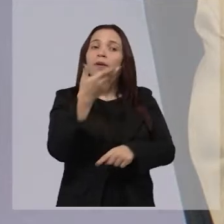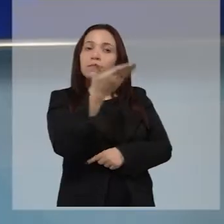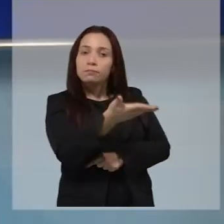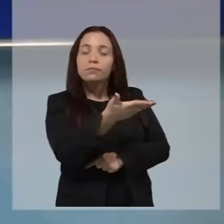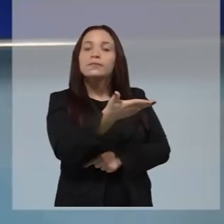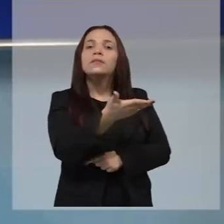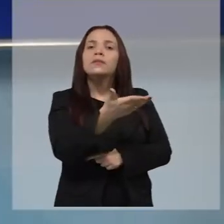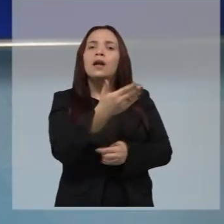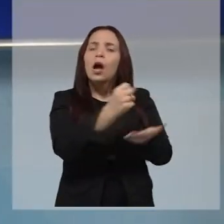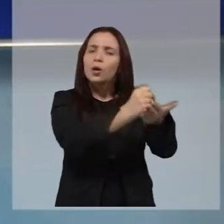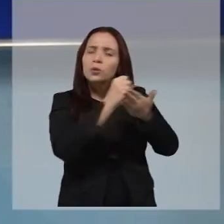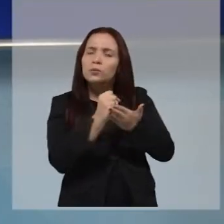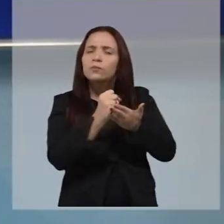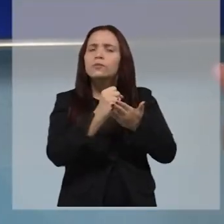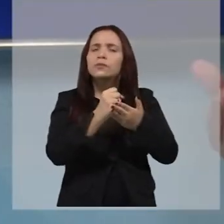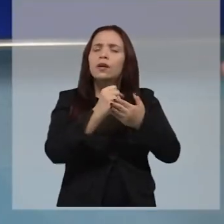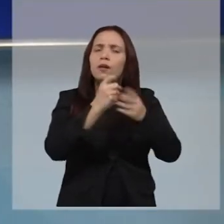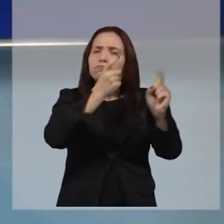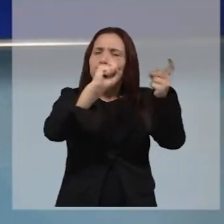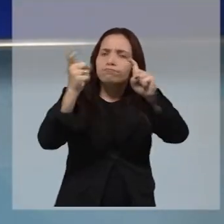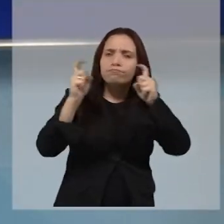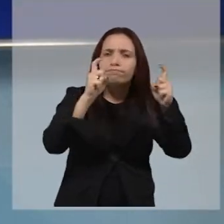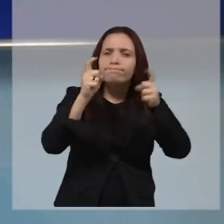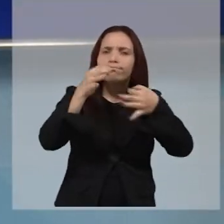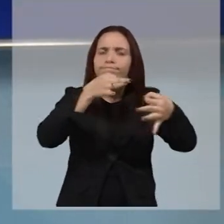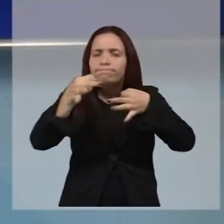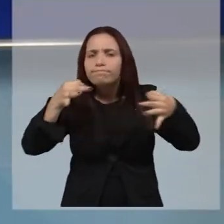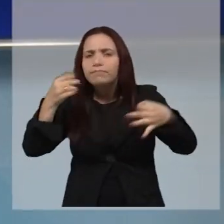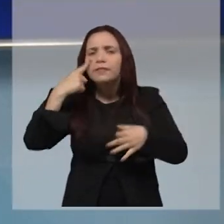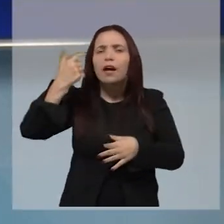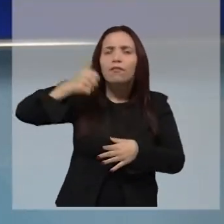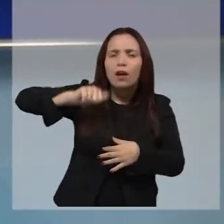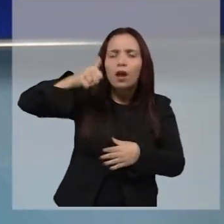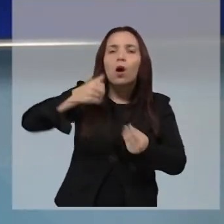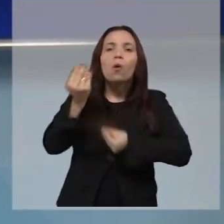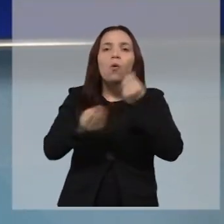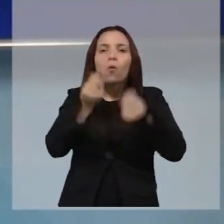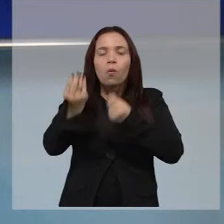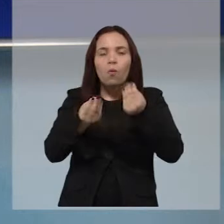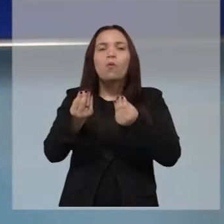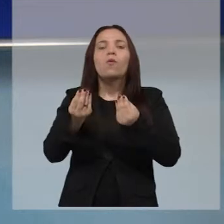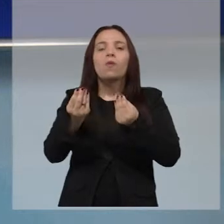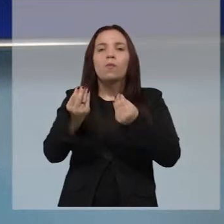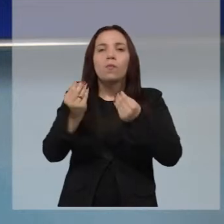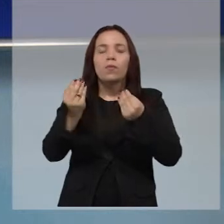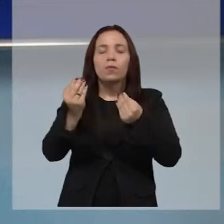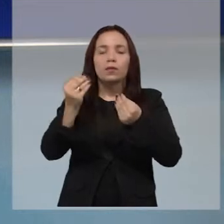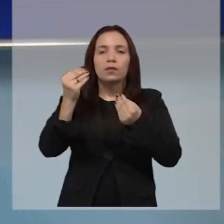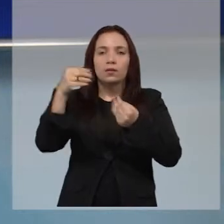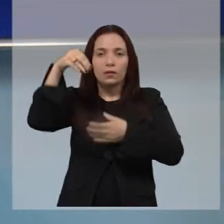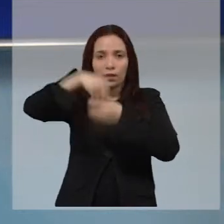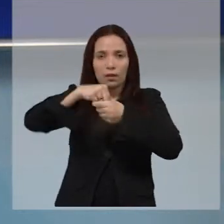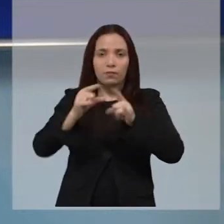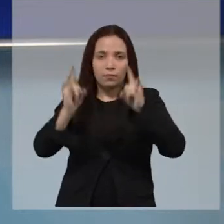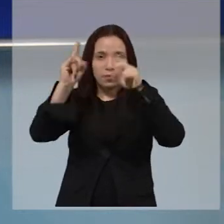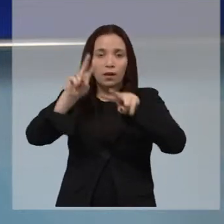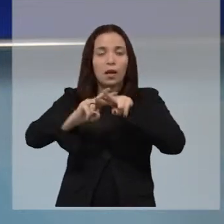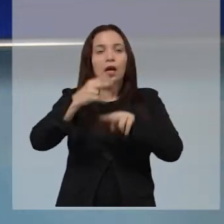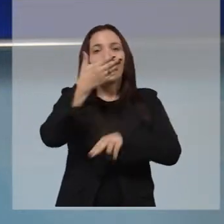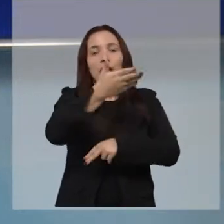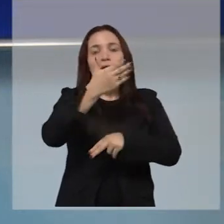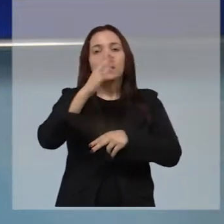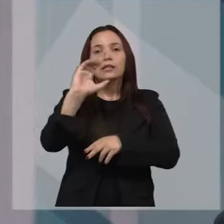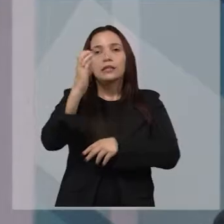também, para nos ajudar a analisar e a entender toda essa sistemática de punição hoje, sobretudo do sistema prisional,